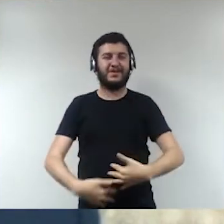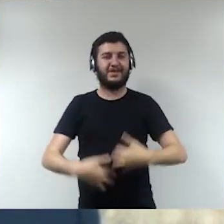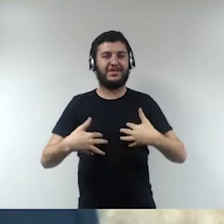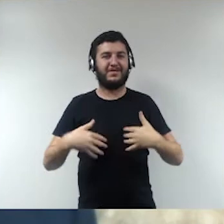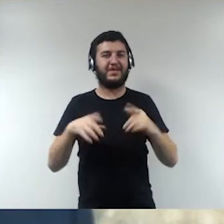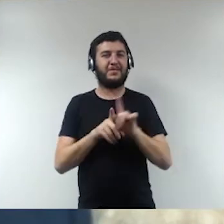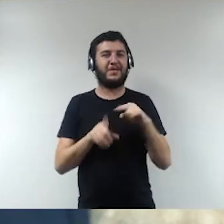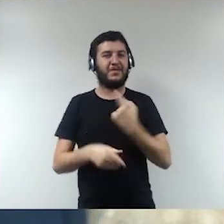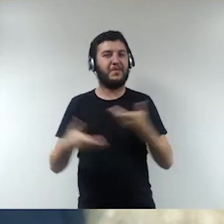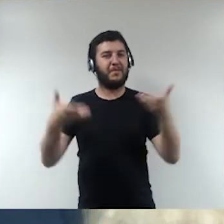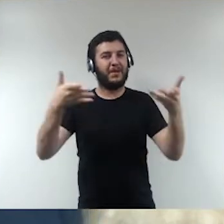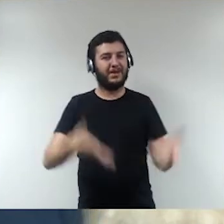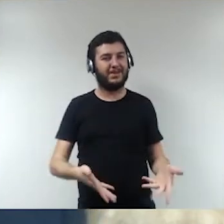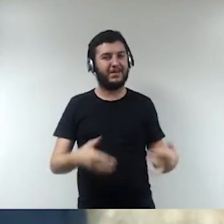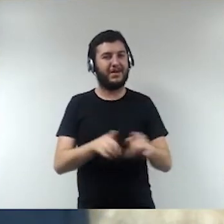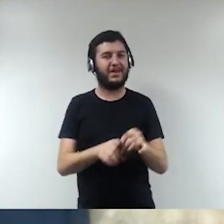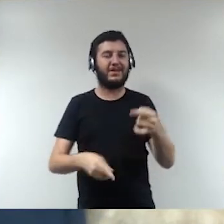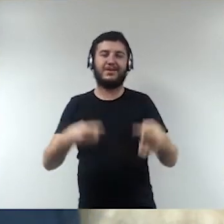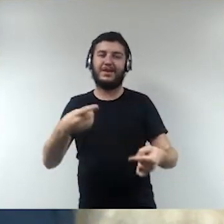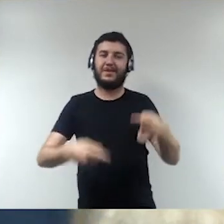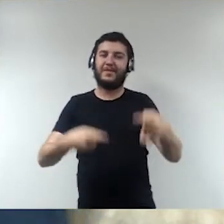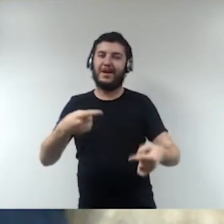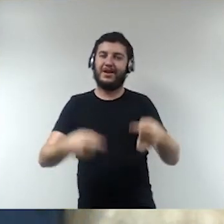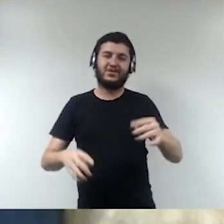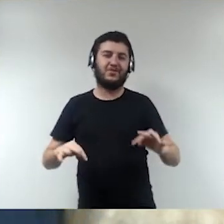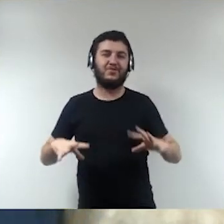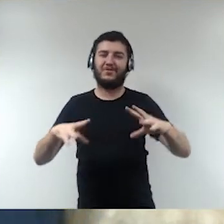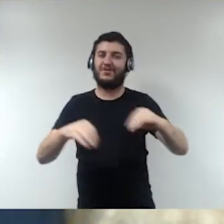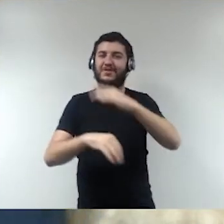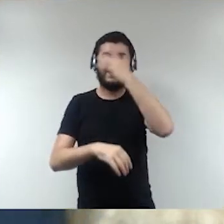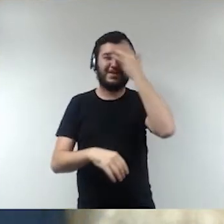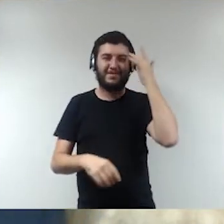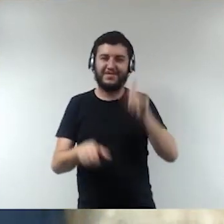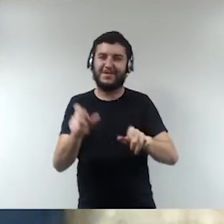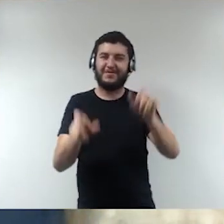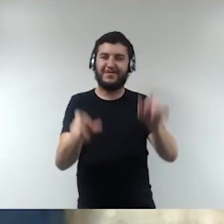poder participar desse debate com todos e com todas.